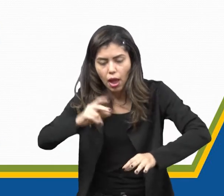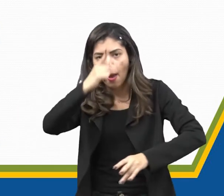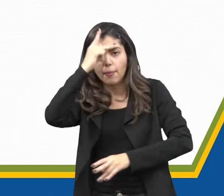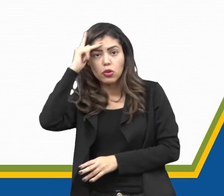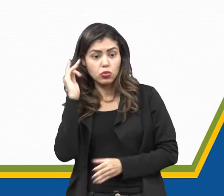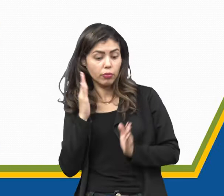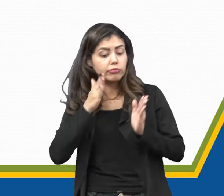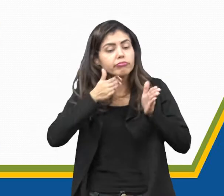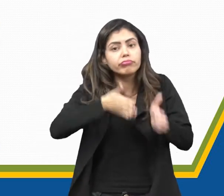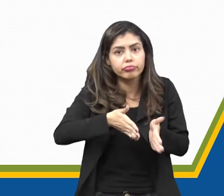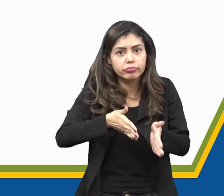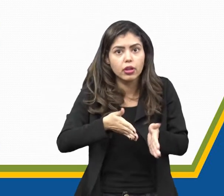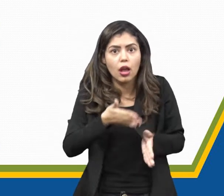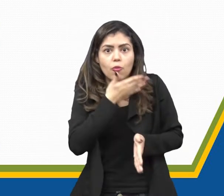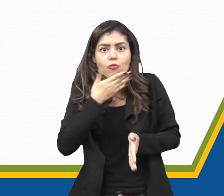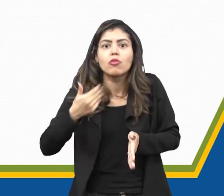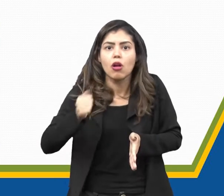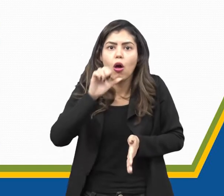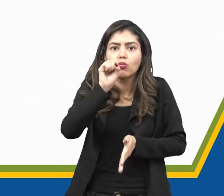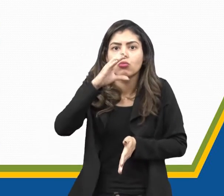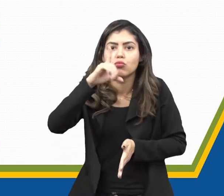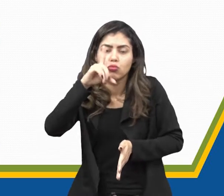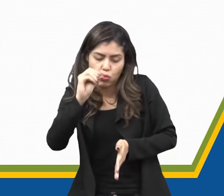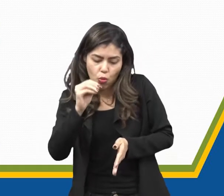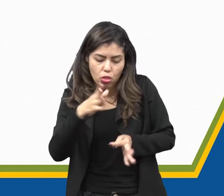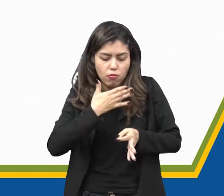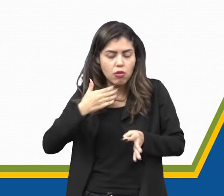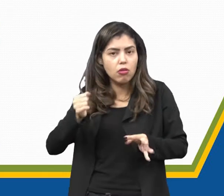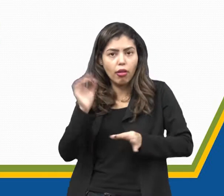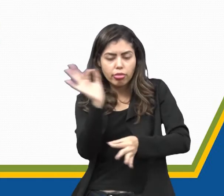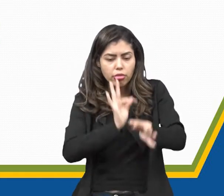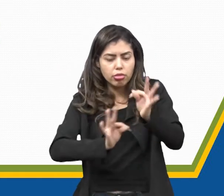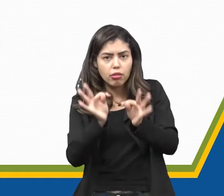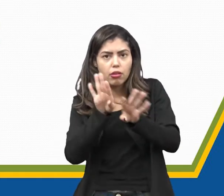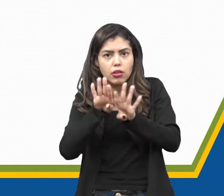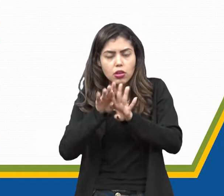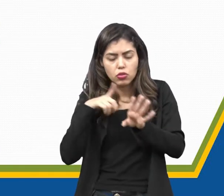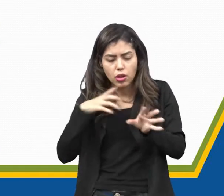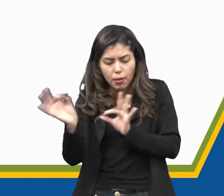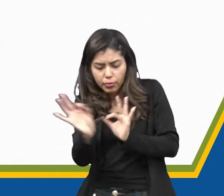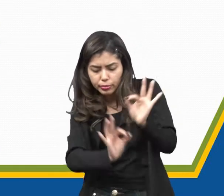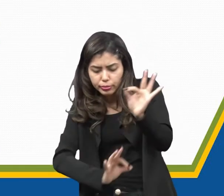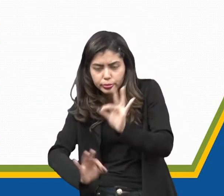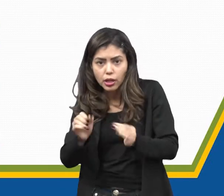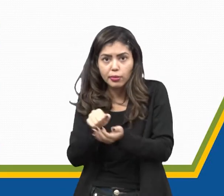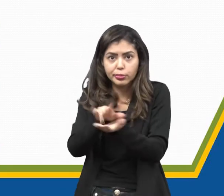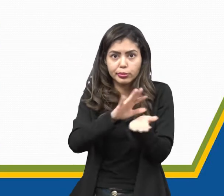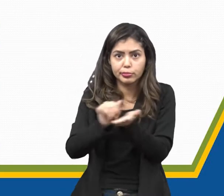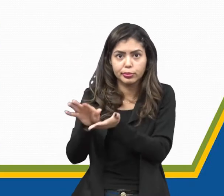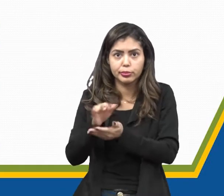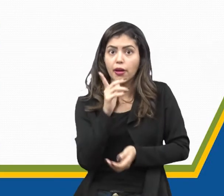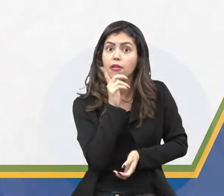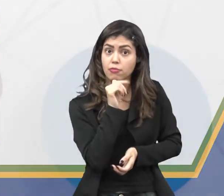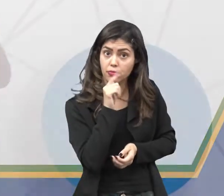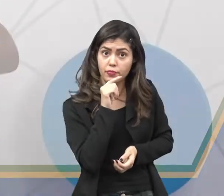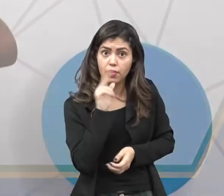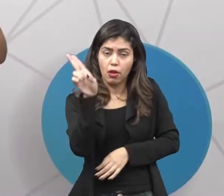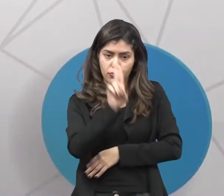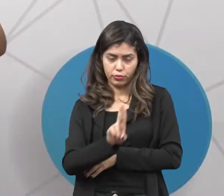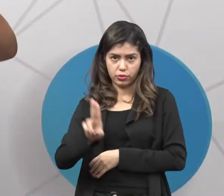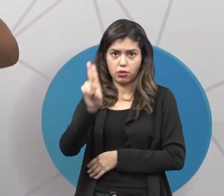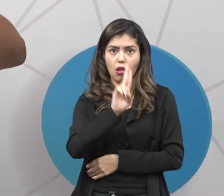especialista na área para deixar o teu solo 100%. Técnicas de irrigação, você não vai desperdiçar água, tá? Você vai